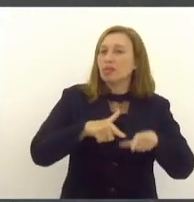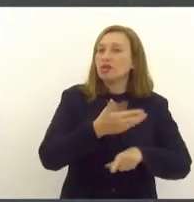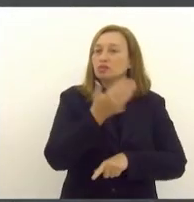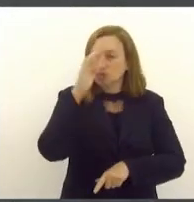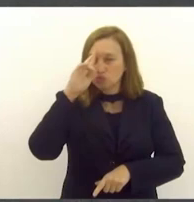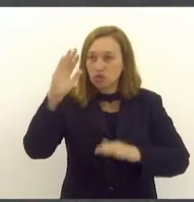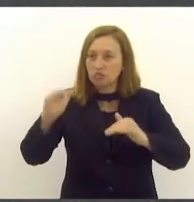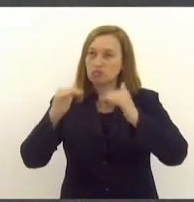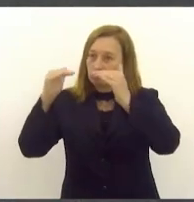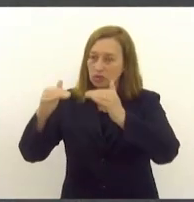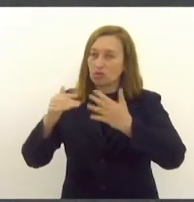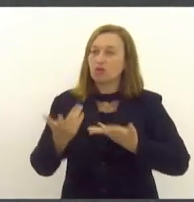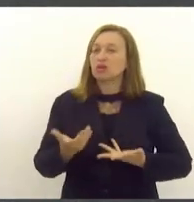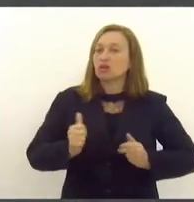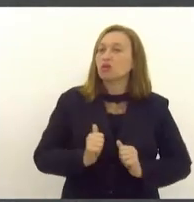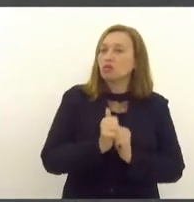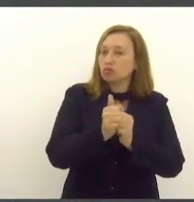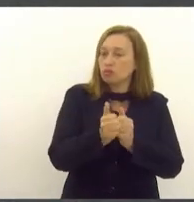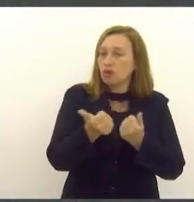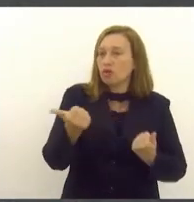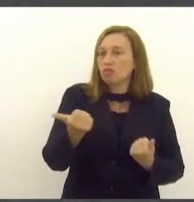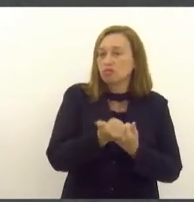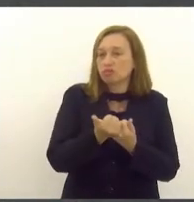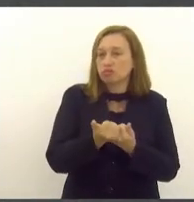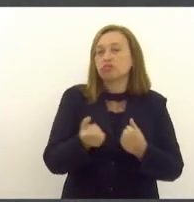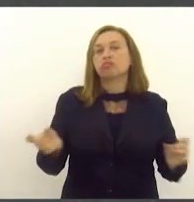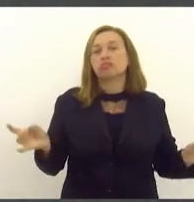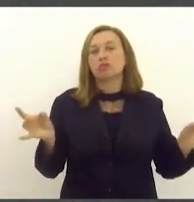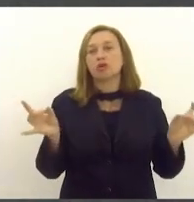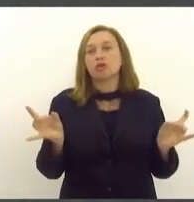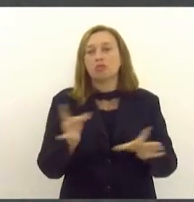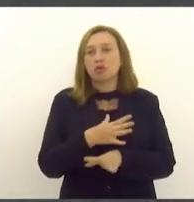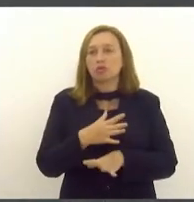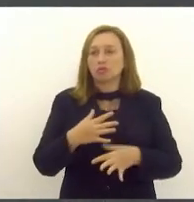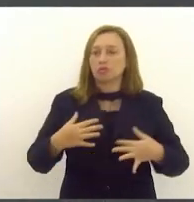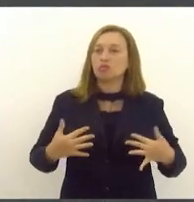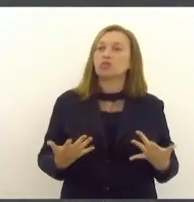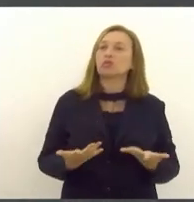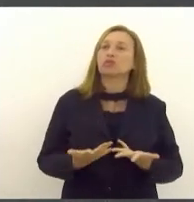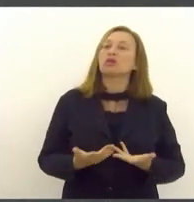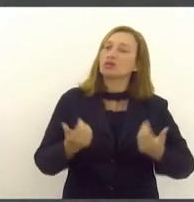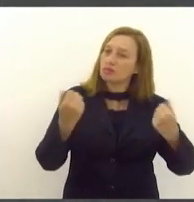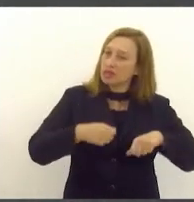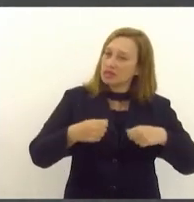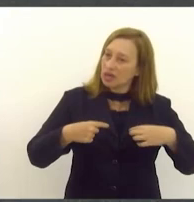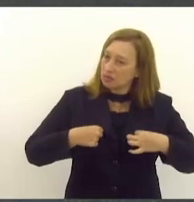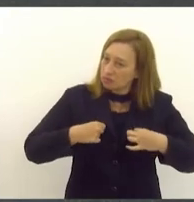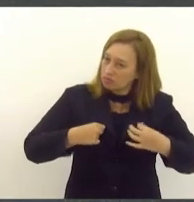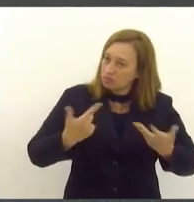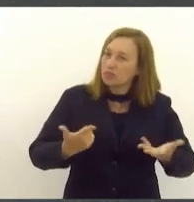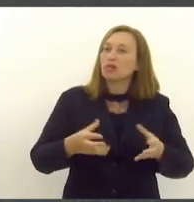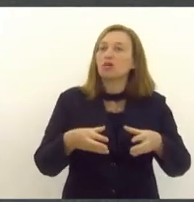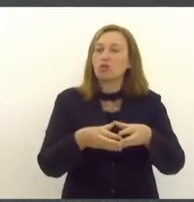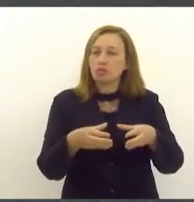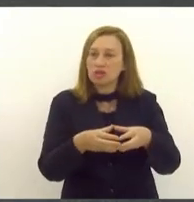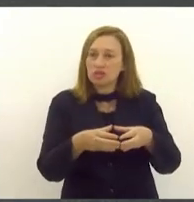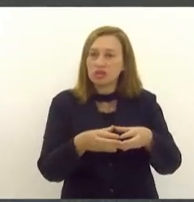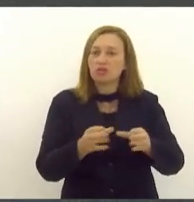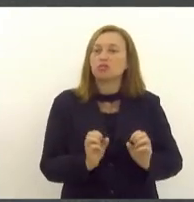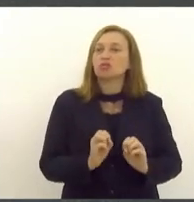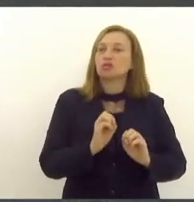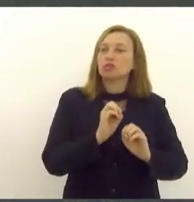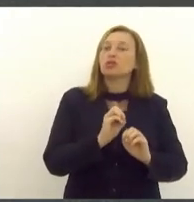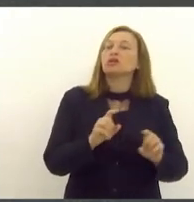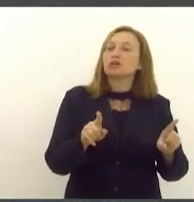vossa excelência dizer que nós estamos sempre aqui prontos para combater quando vossa excelência precisar essa comissão que está sendo